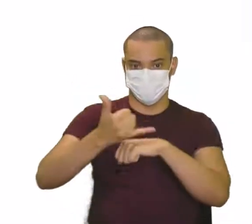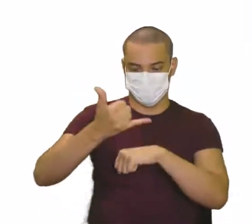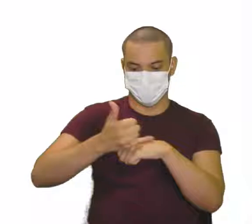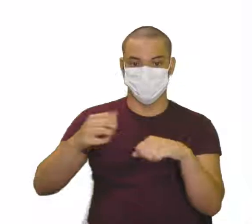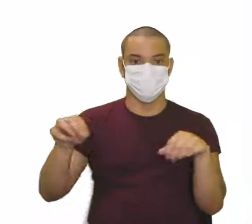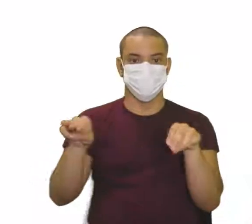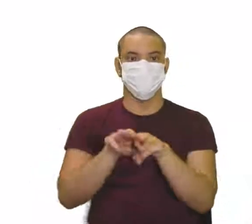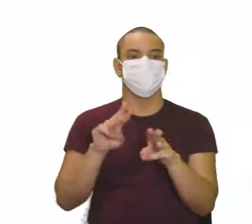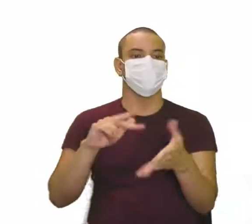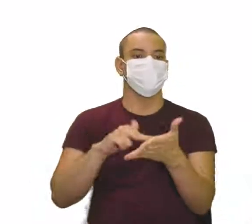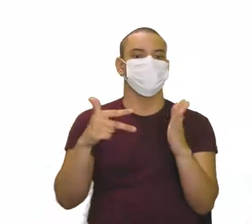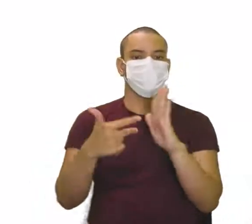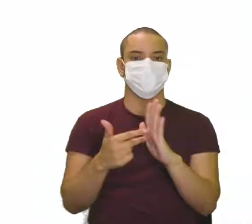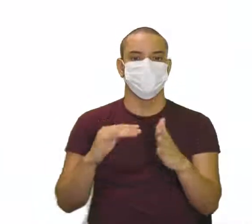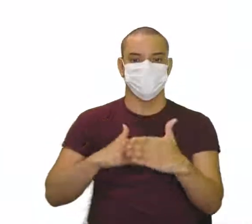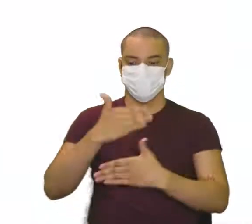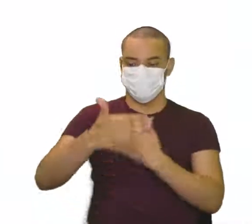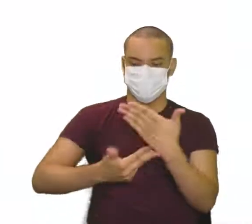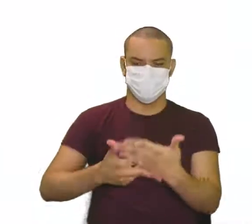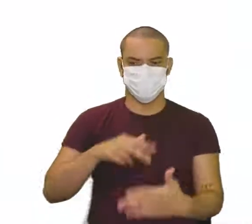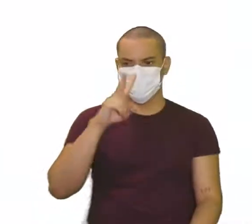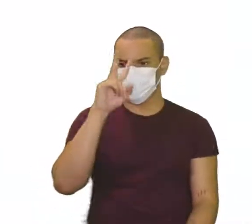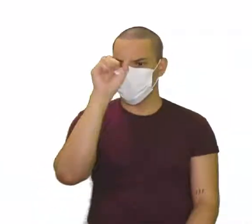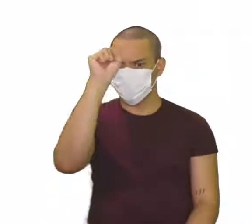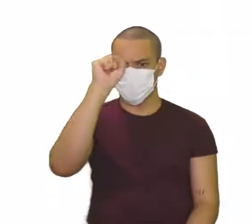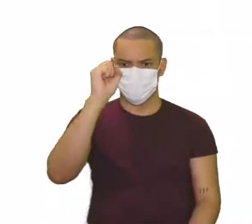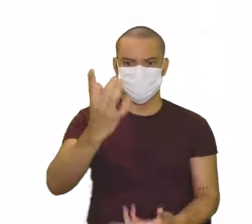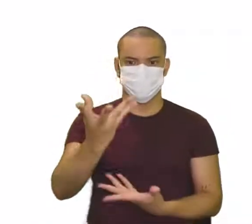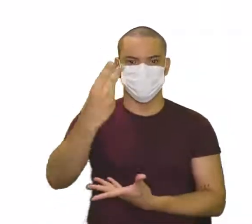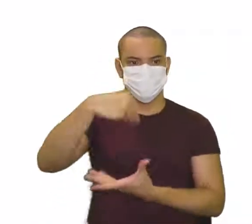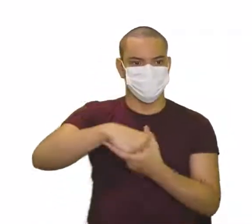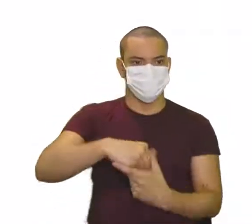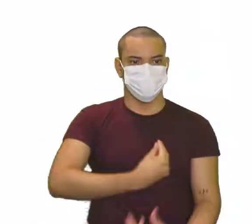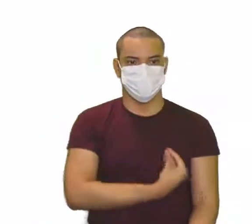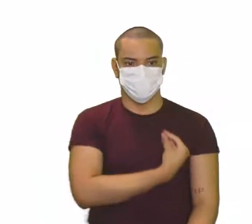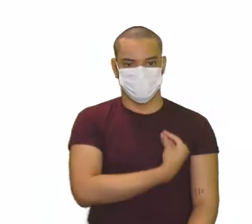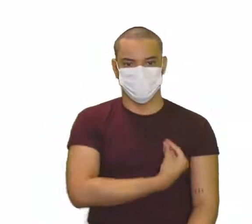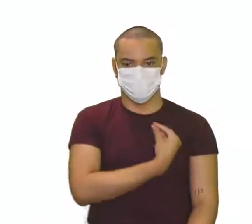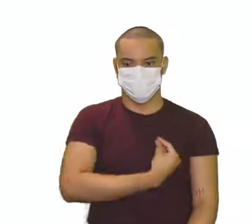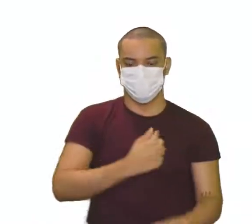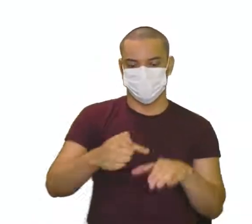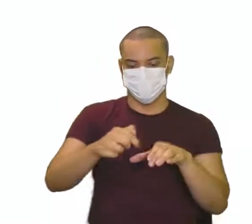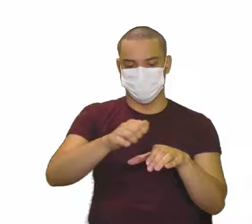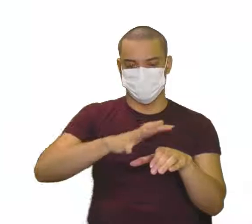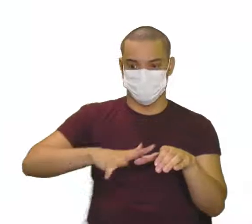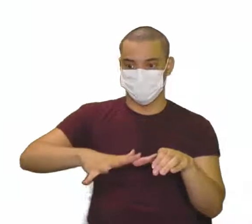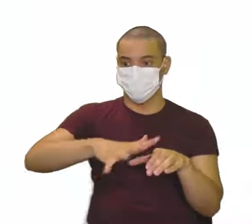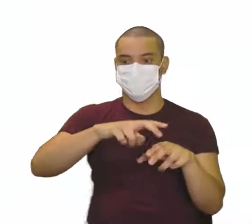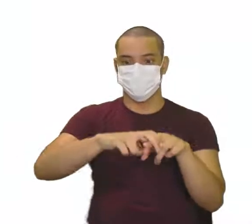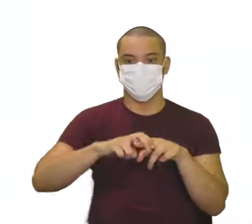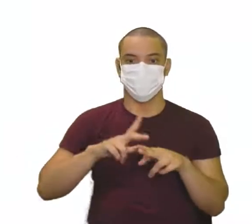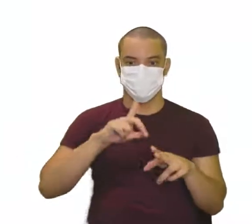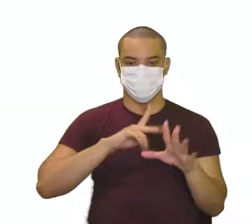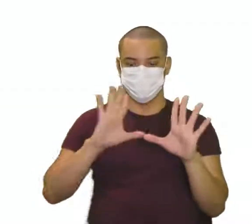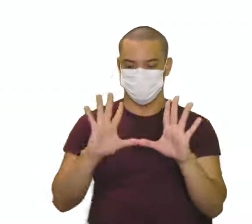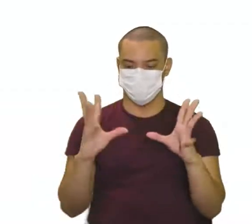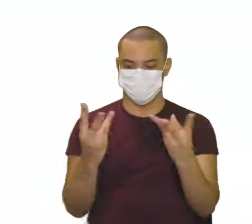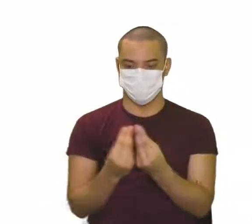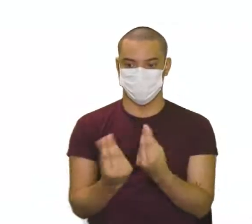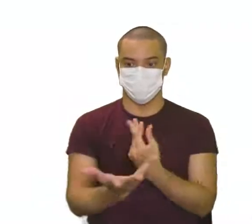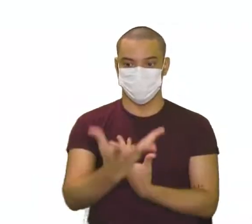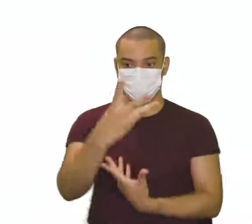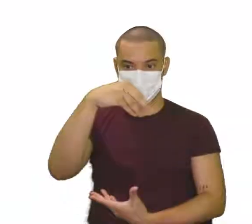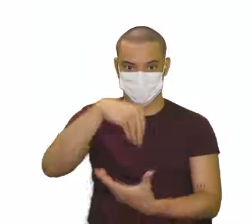ferromagnéticas se imantam fortemente se colocados na presença de um campo magnético. Então, substâncias